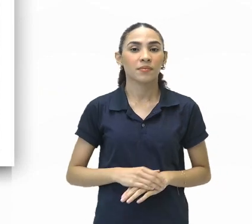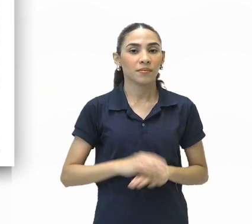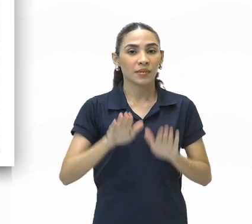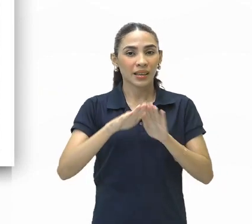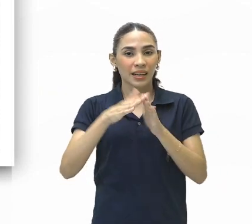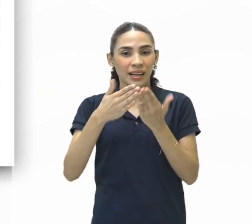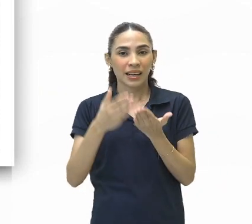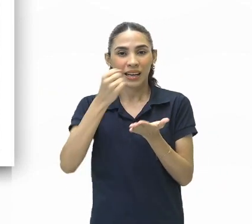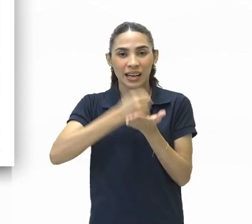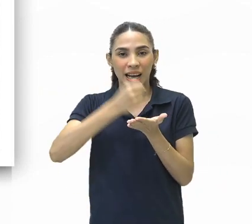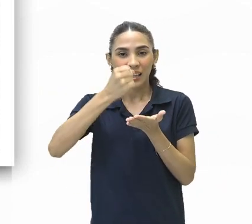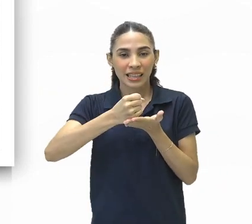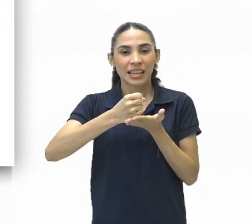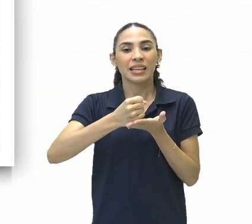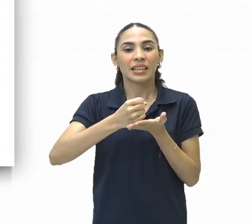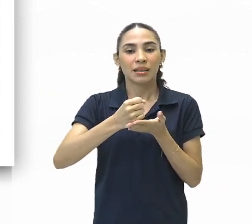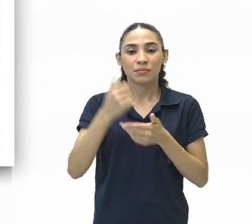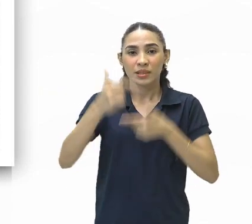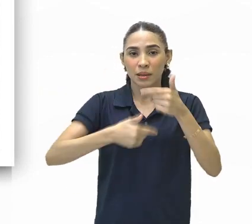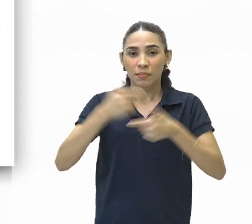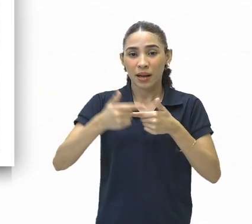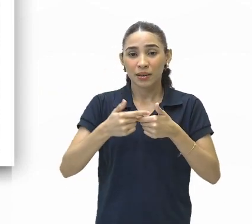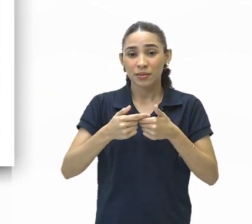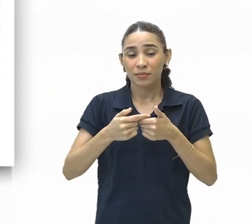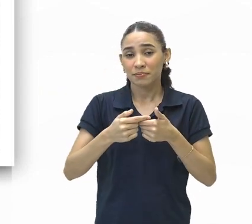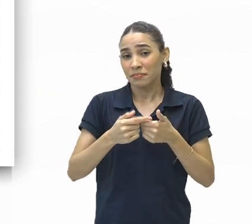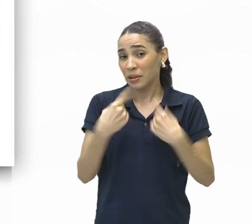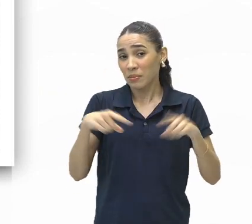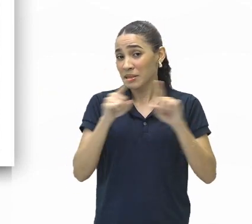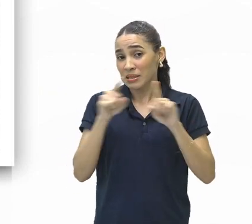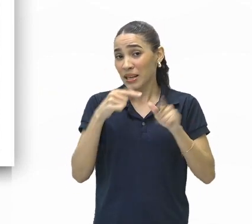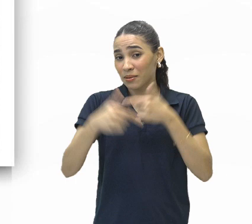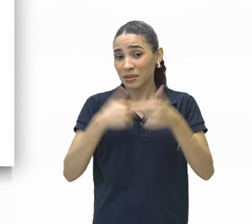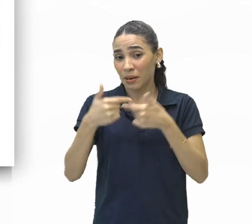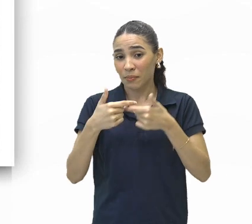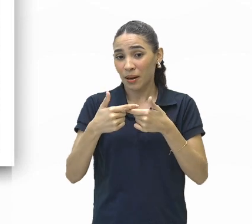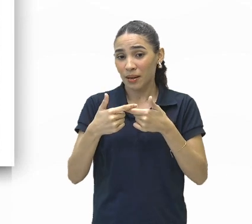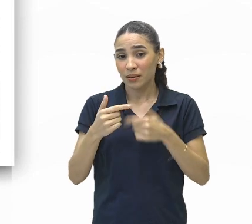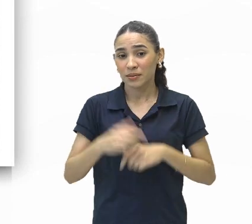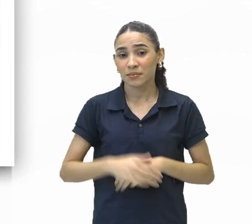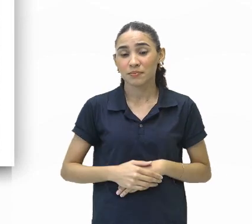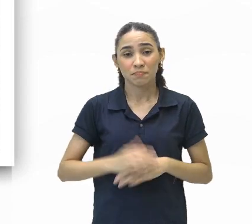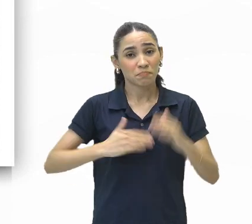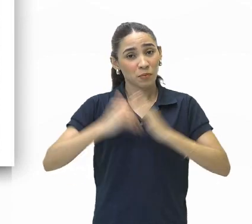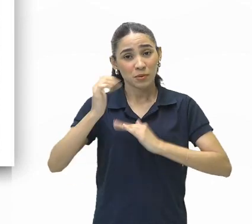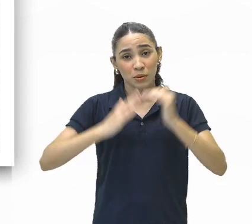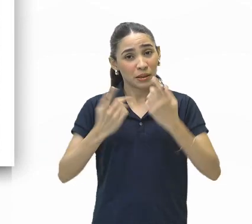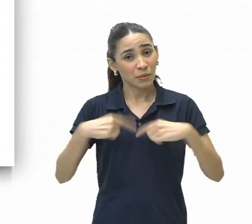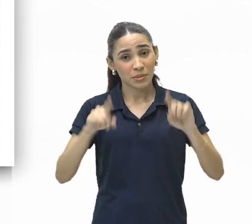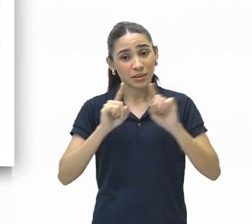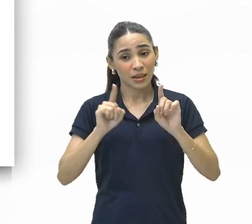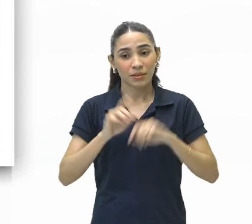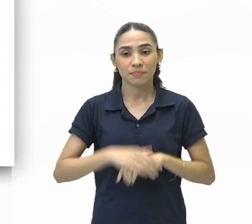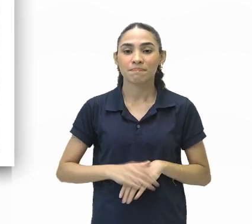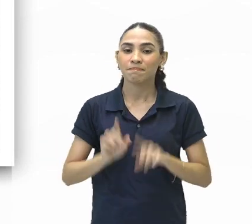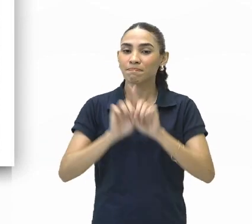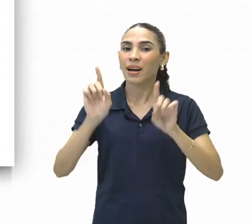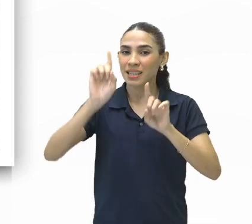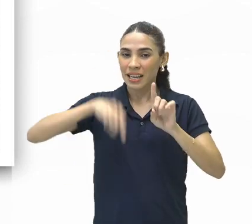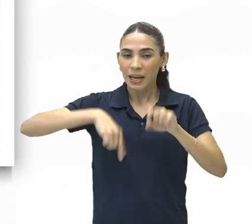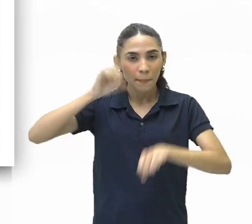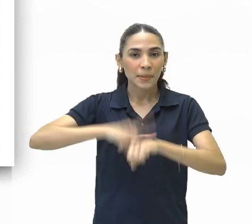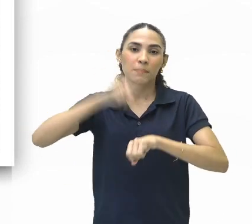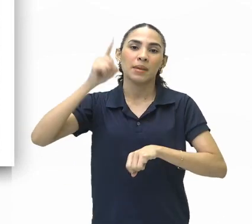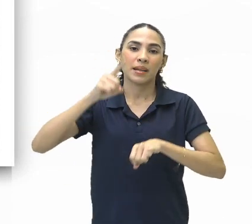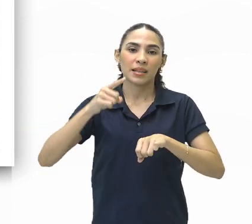profissional do Getúlio Vargas, embora ele não necessitasse ter essa carteira de trabalho, nessa carteira profissional, mas é a primeira carteira